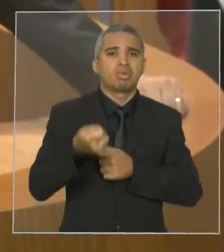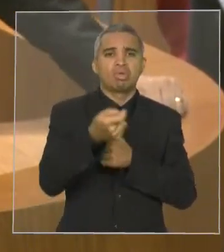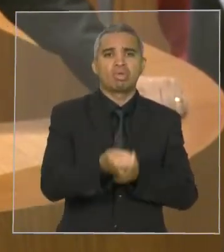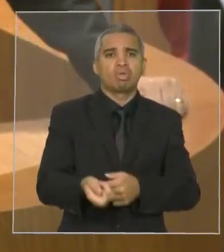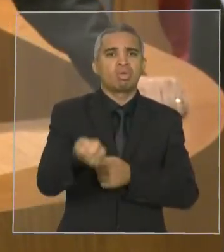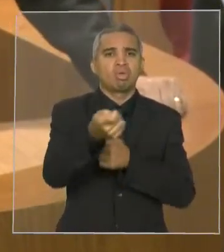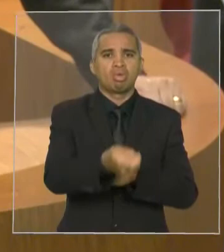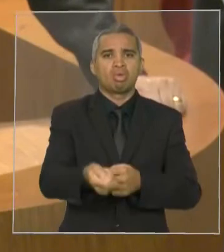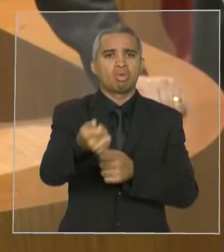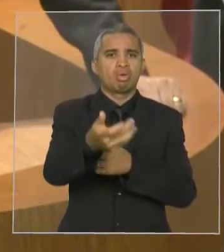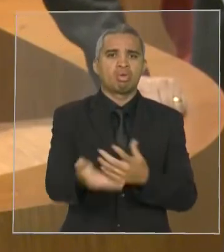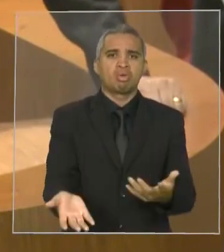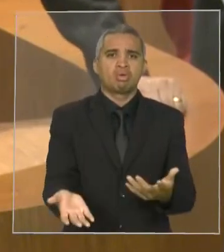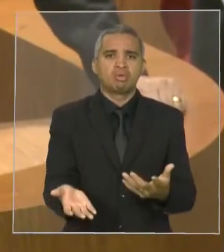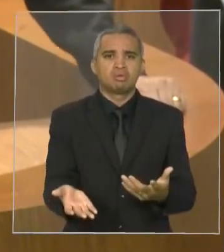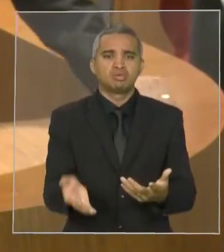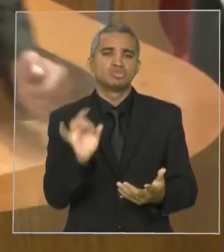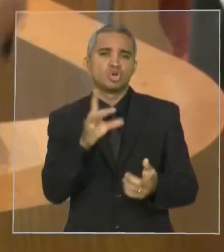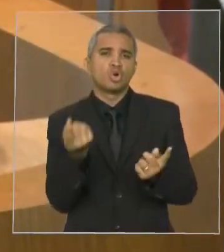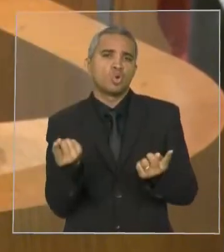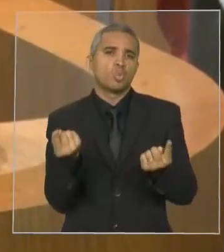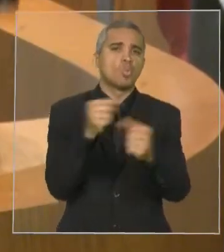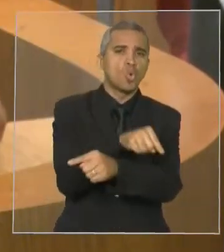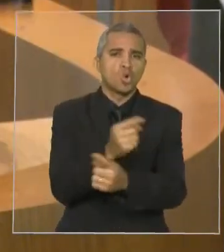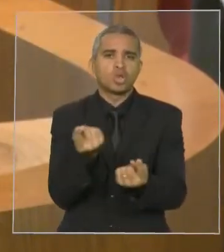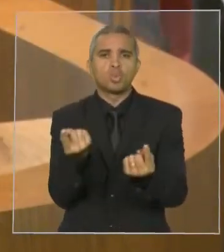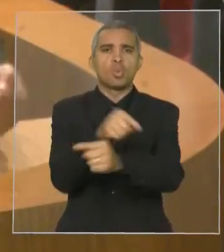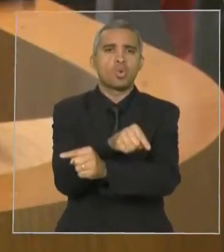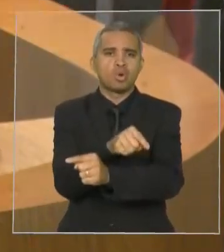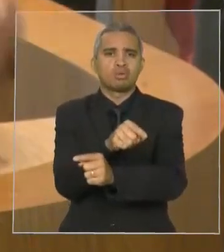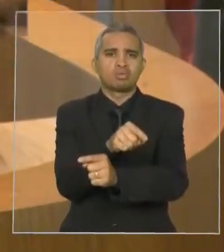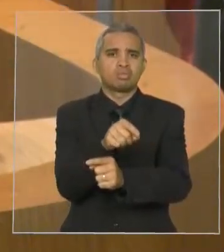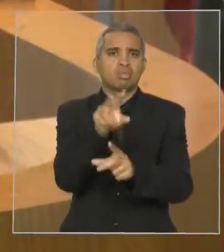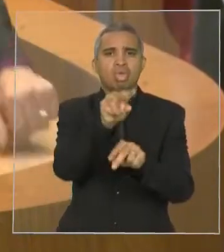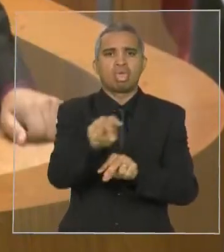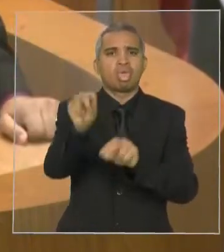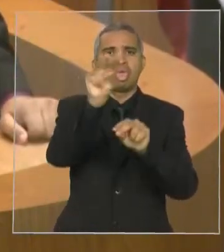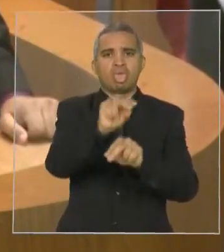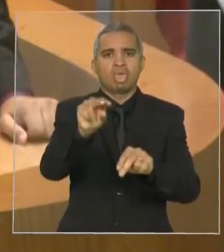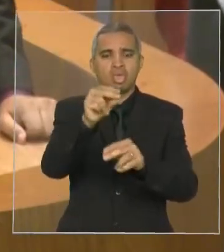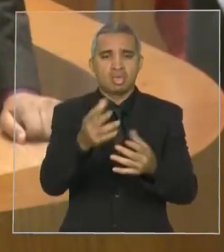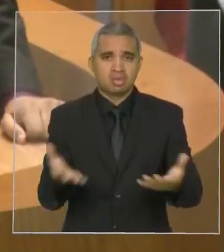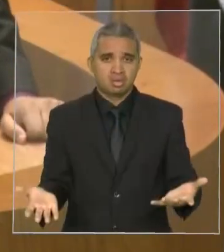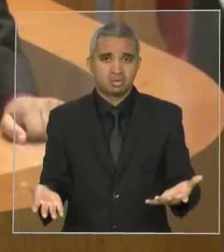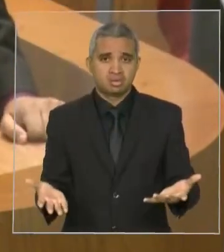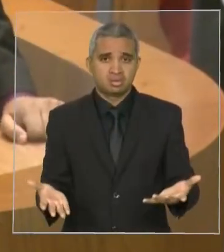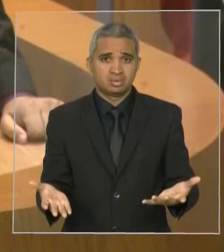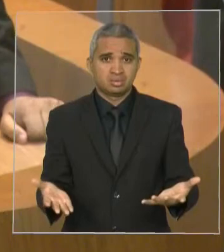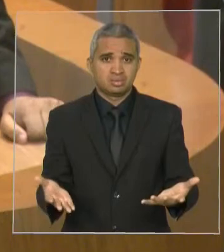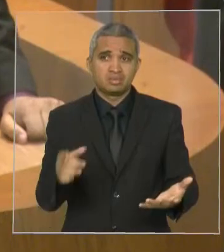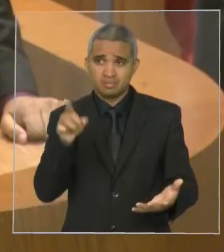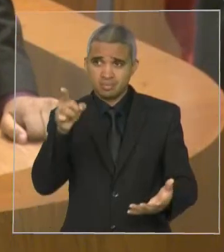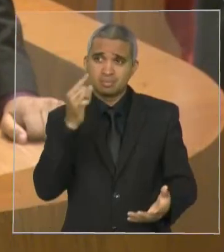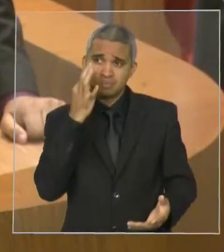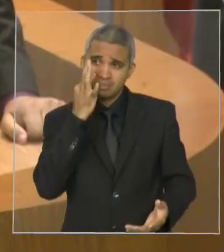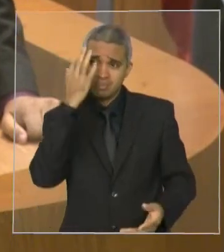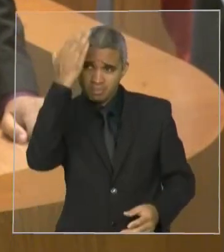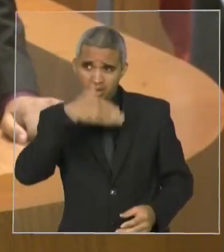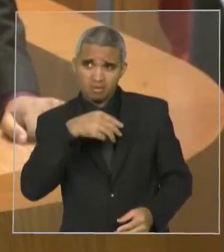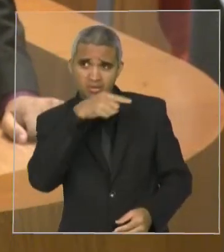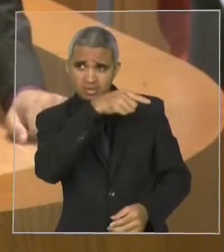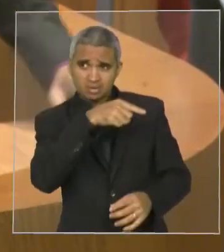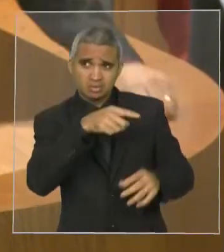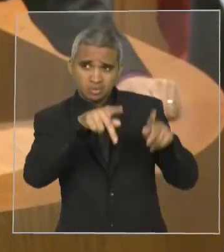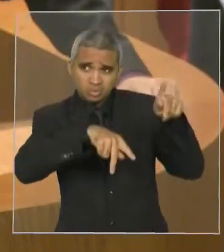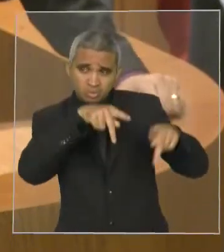negação do que é feito veja o quanto a cidade de imperatriz está satisfeita com a obra da beira rio